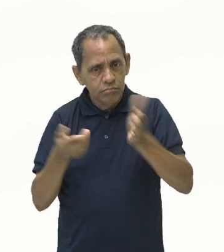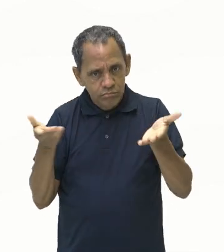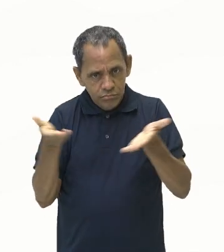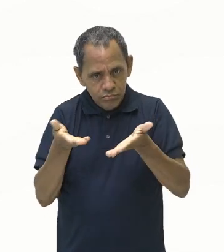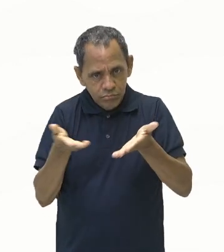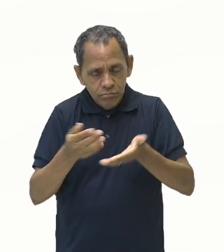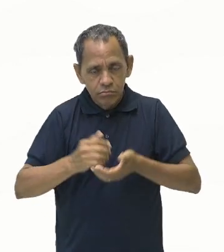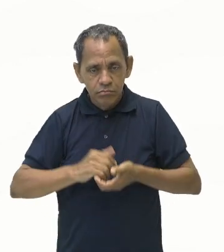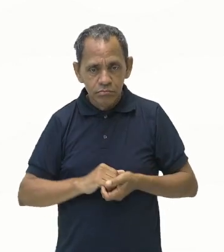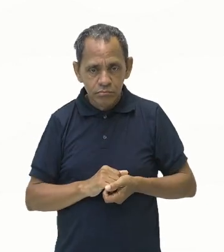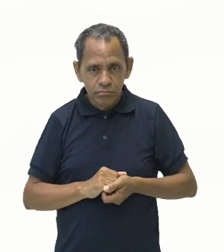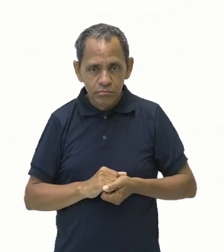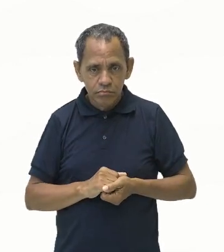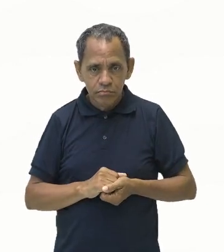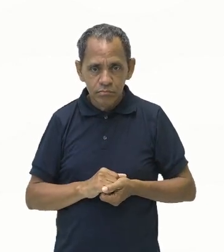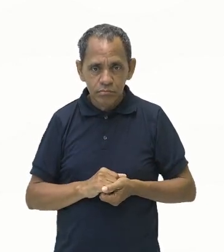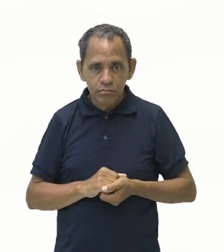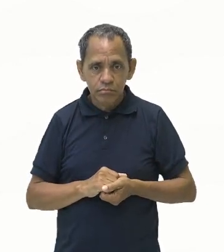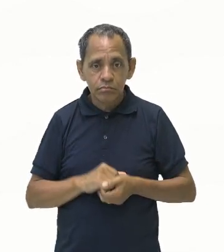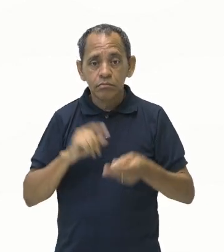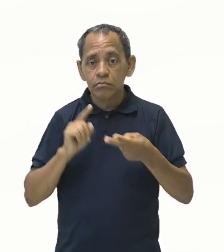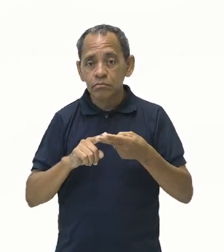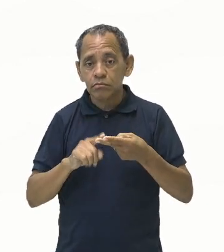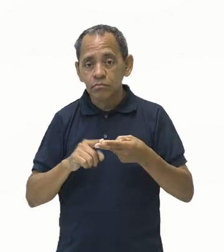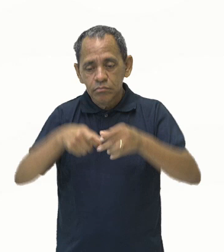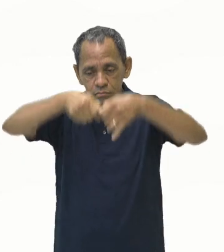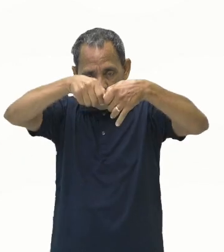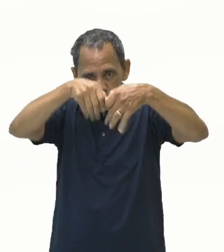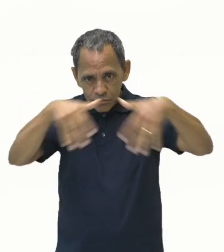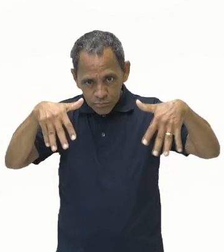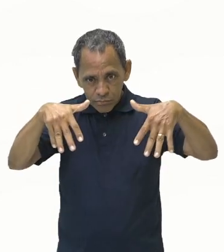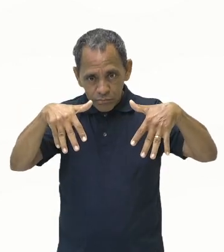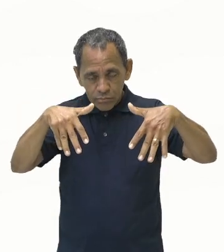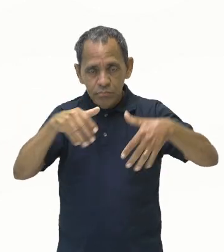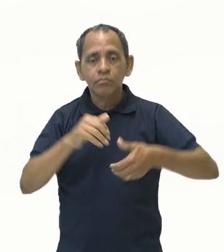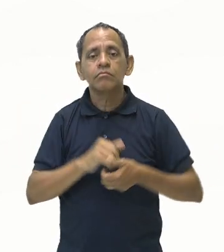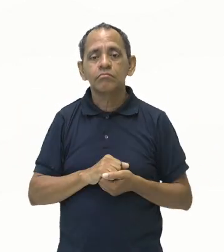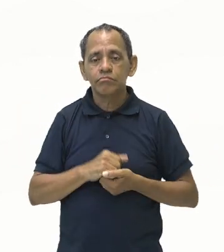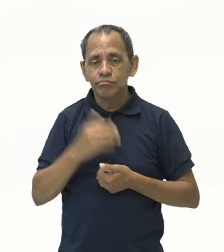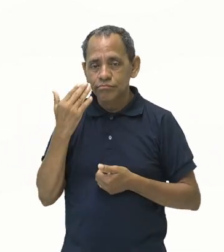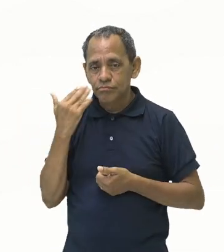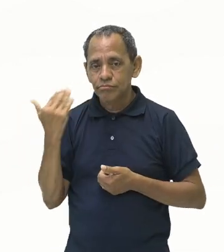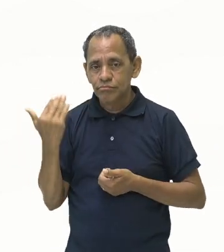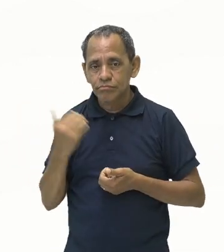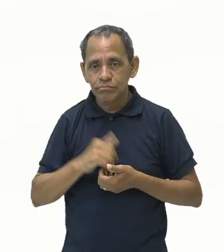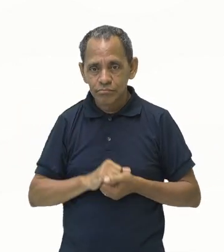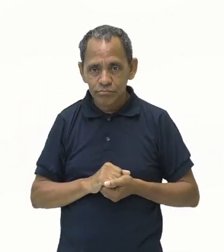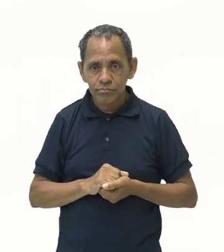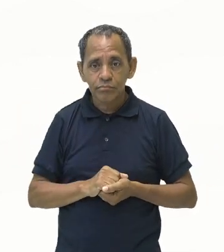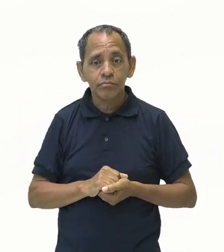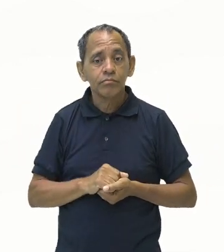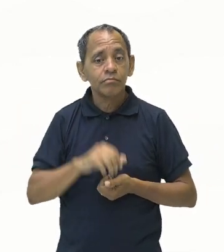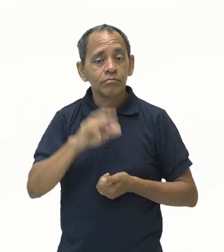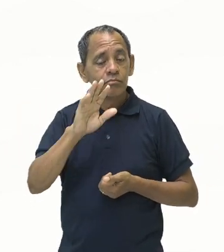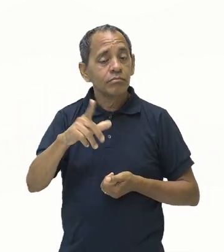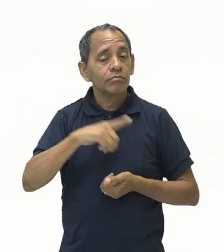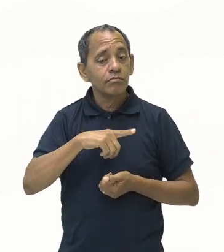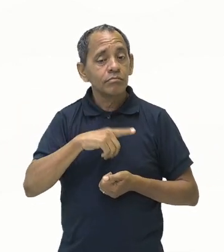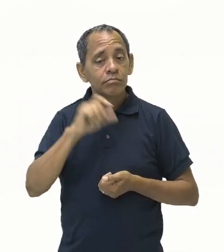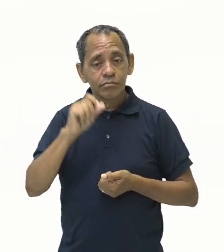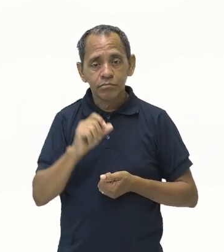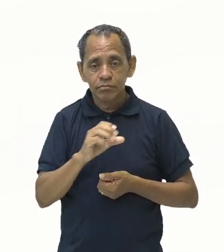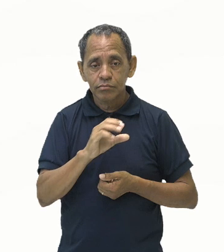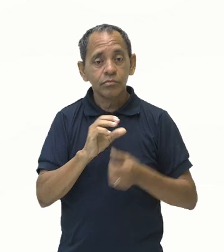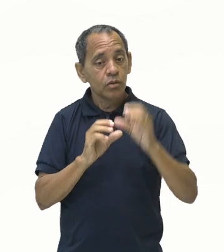vocês, tá? Ou ela pode ser ramificada, dessa forma aqui. Só que aí ela vai ter um